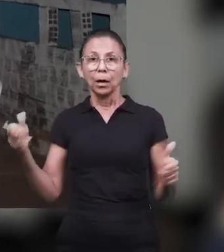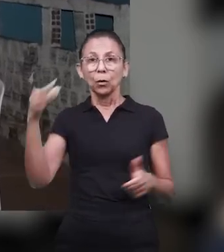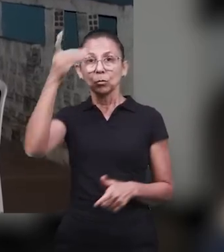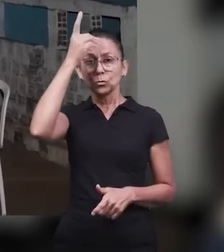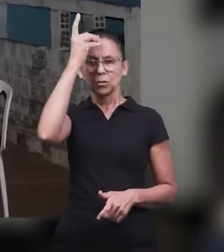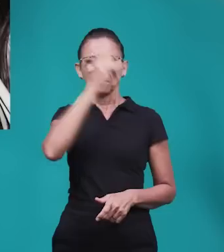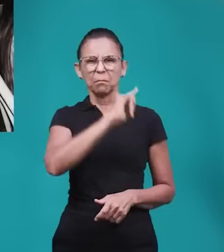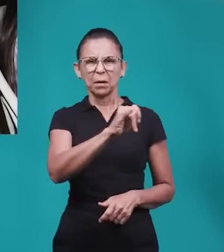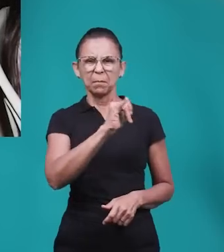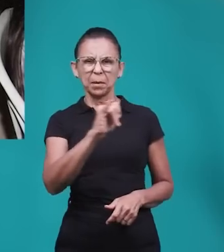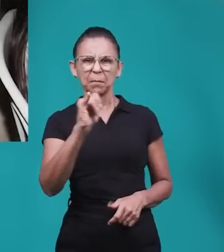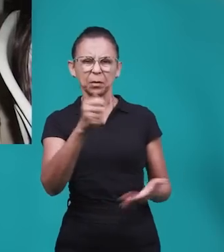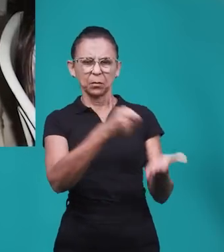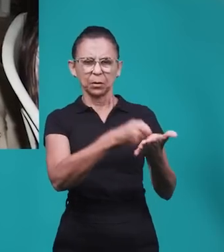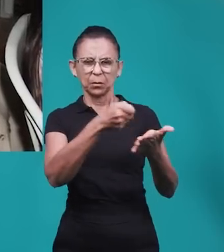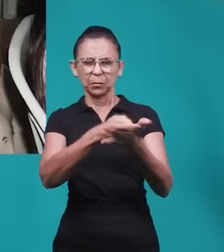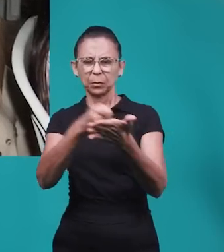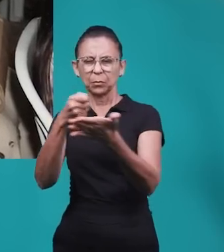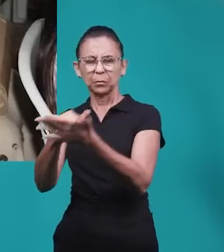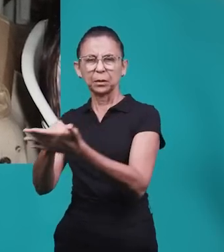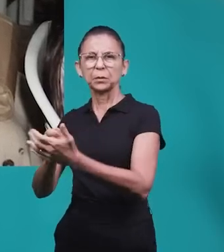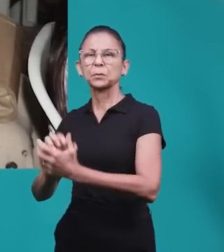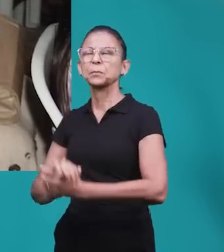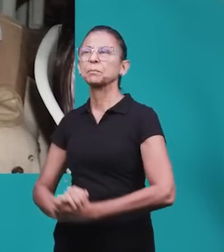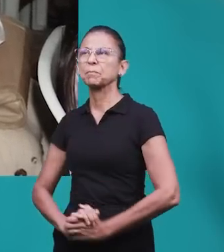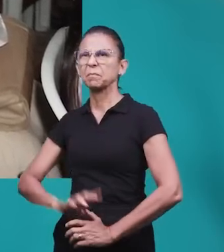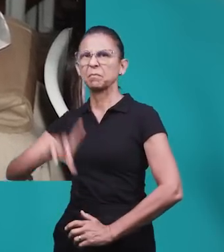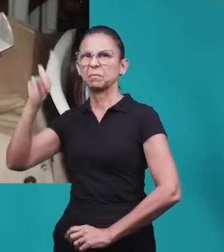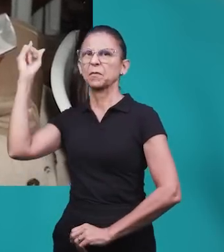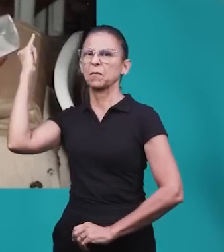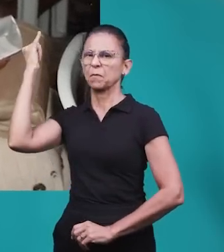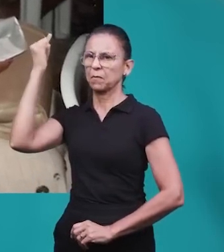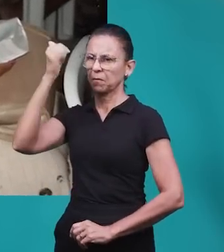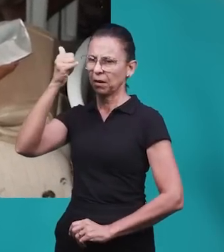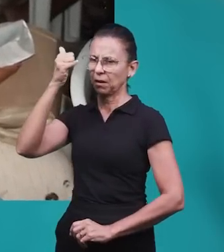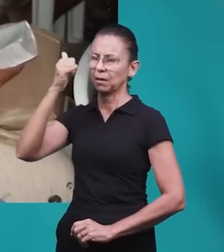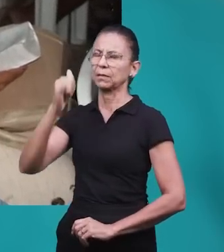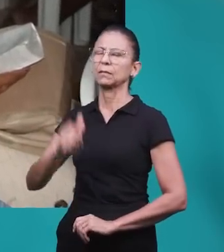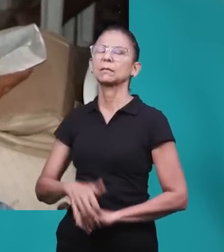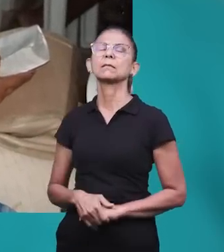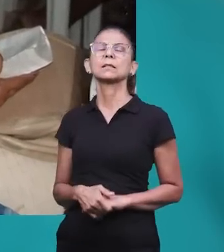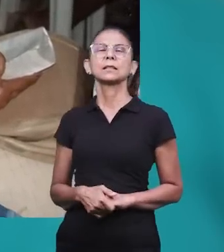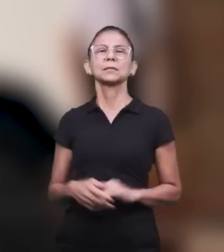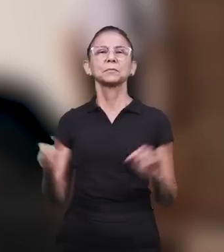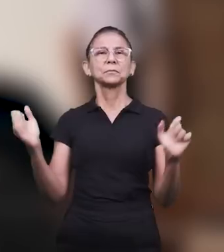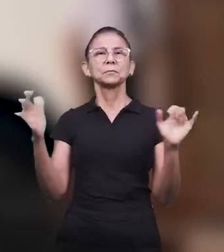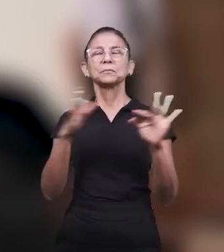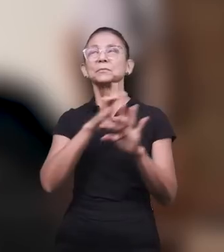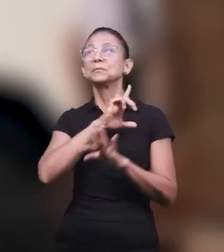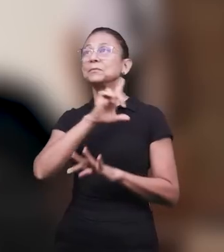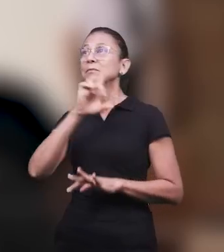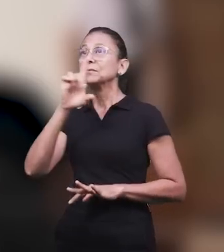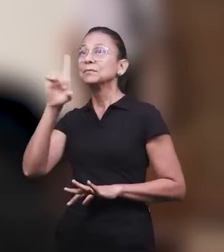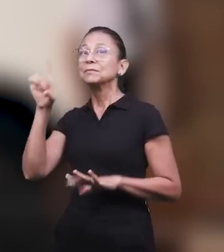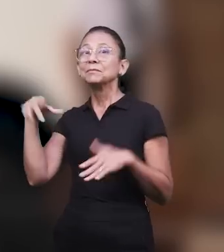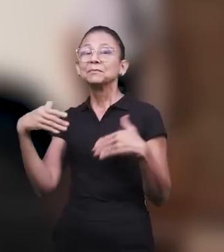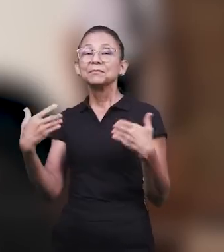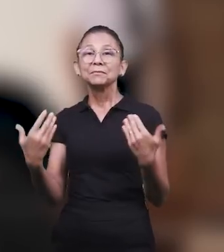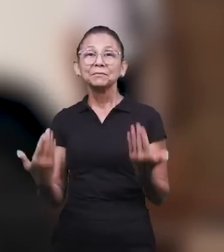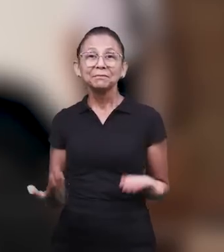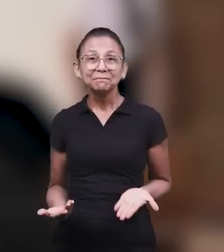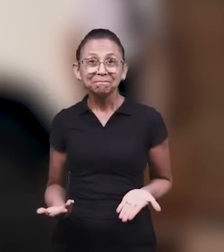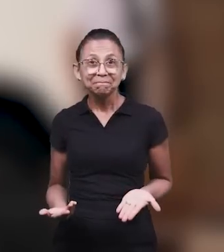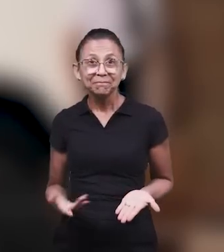dons espirituais e puderam confirmar que há um Deus que fala à igreja. Louvado seja o Senhor. Chegamos ao Rio Grande